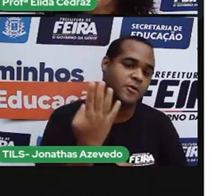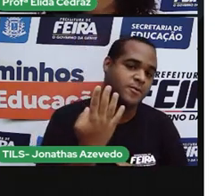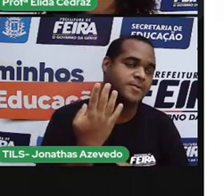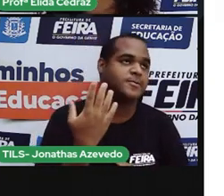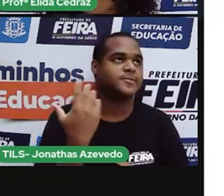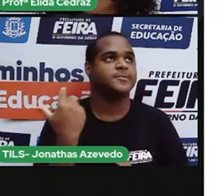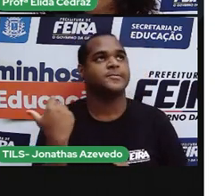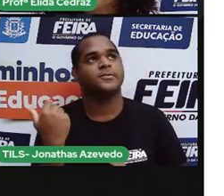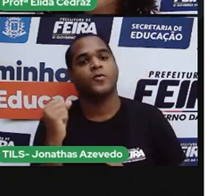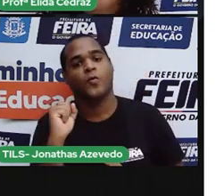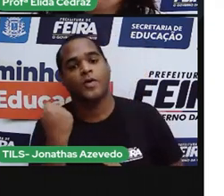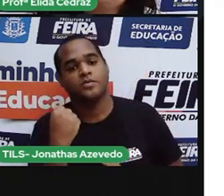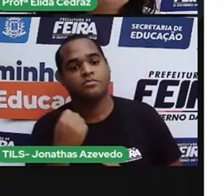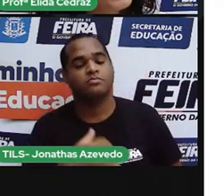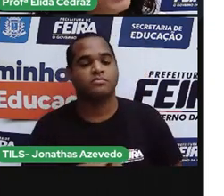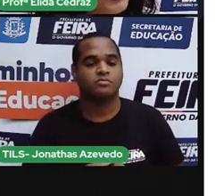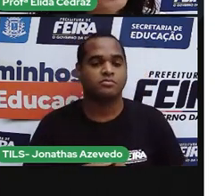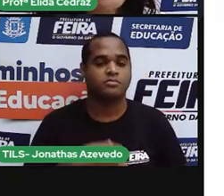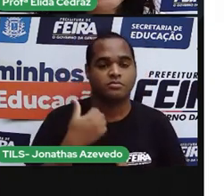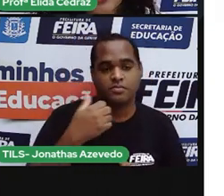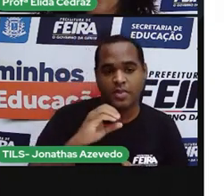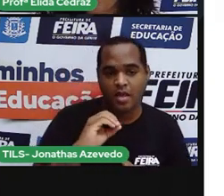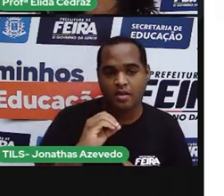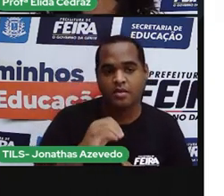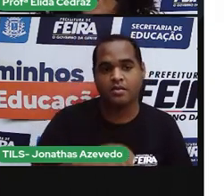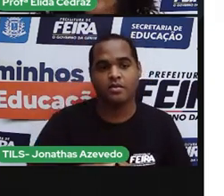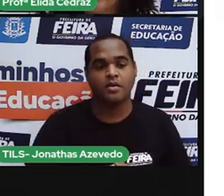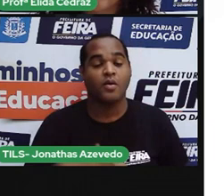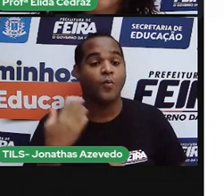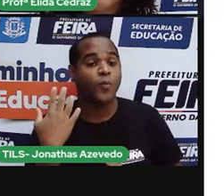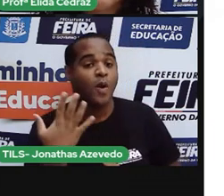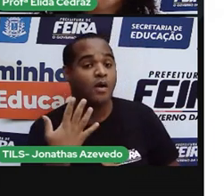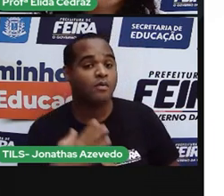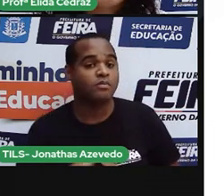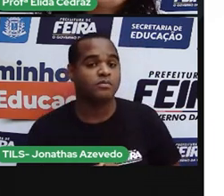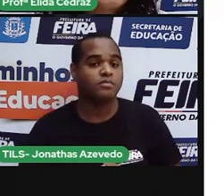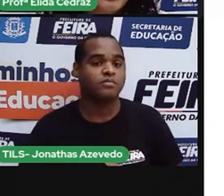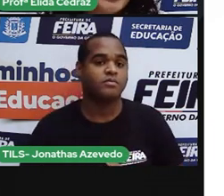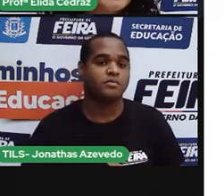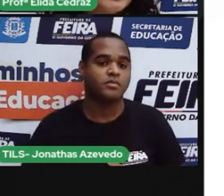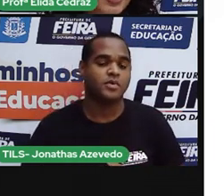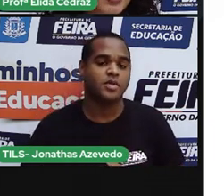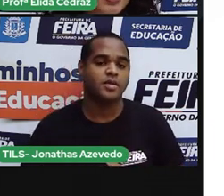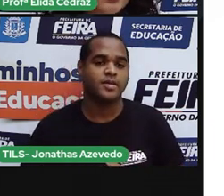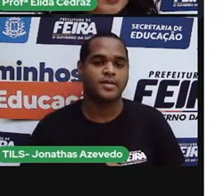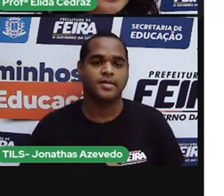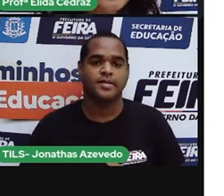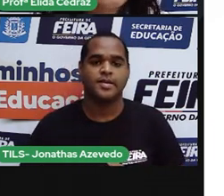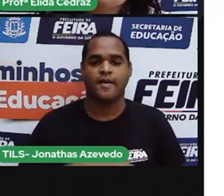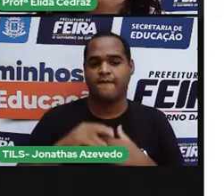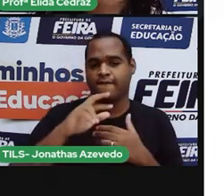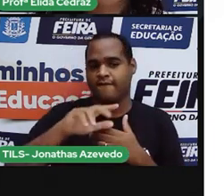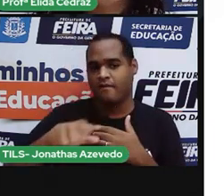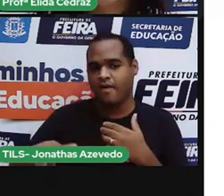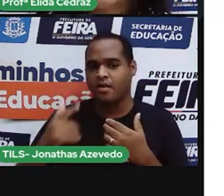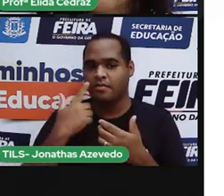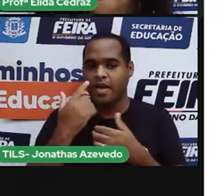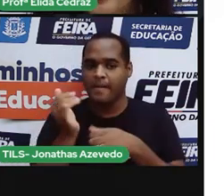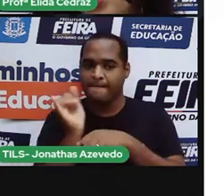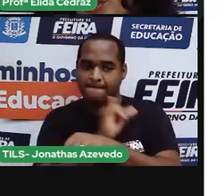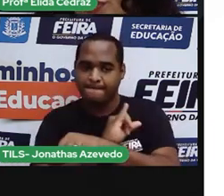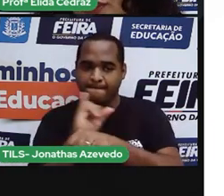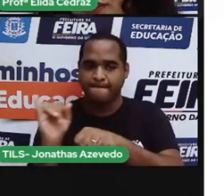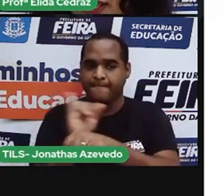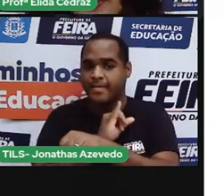14, 8, 10, 4. As estratégias